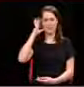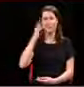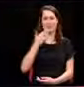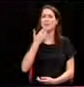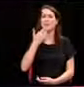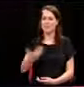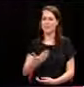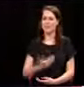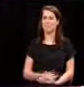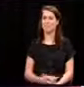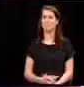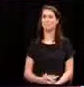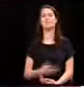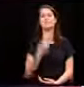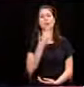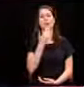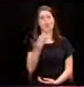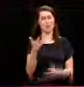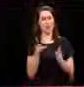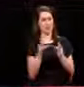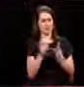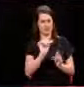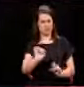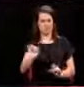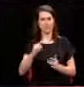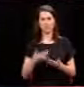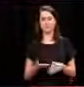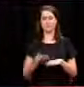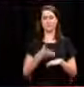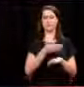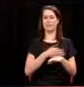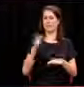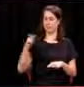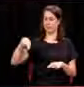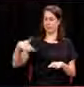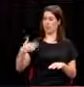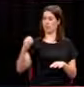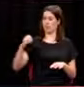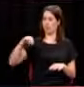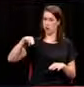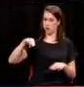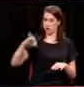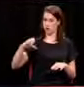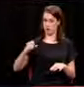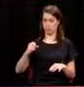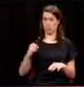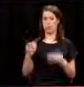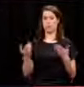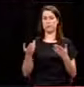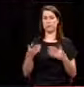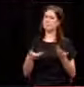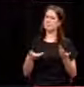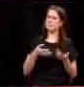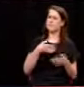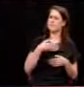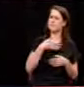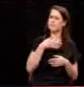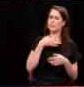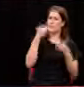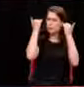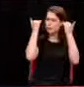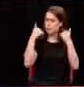Helena, obrigado pelo seu contacto. Antes de irmos ao encontro do António Fernandes, que nos liga da Almada, dar conta para quem apenas se juntou